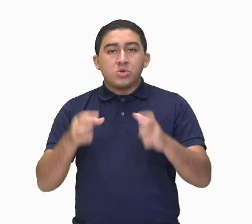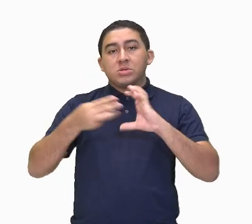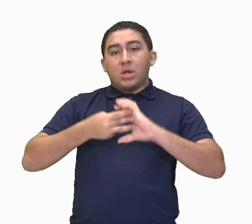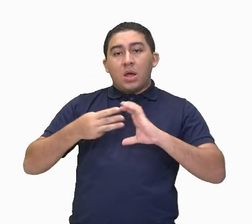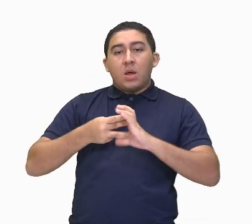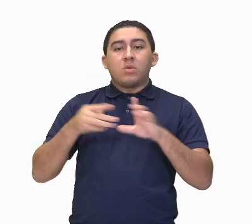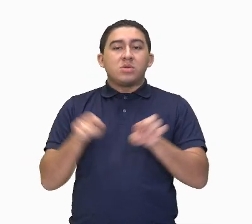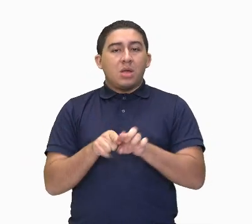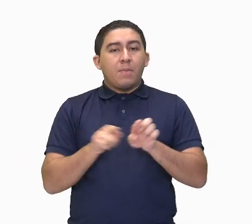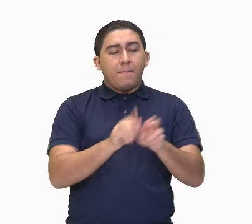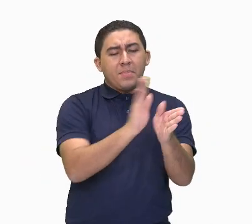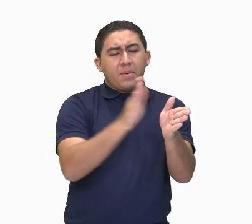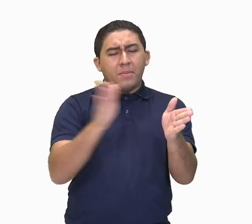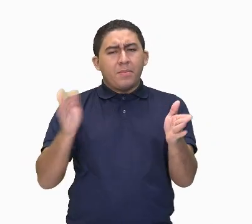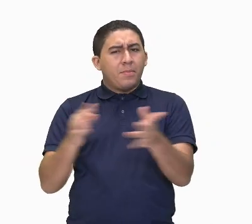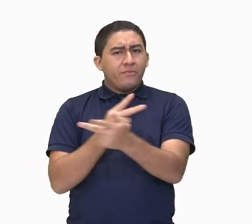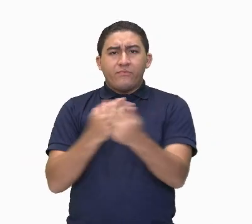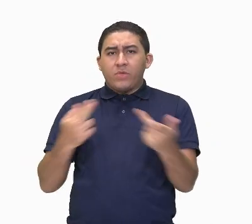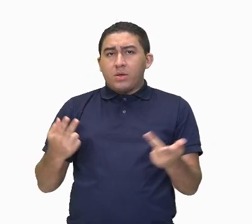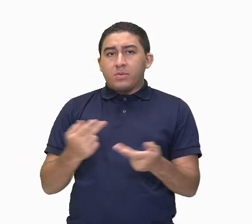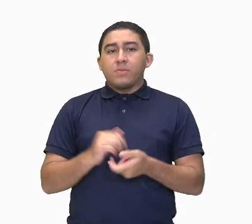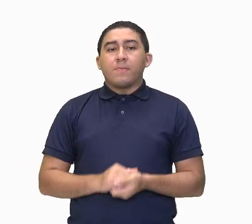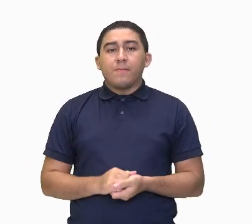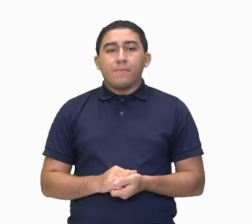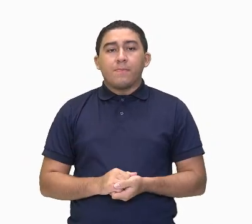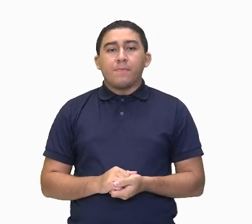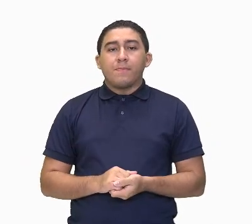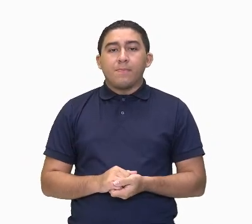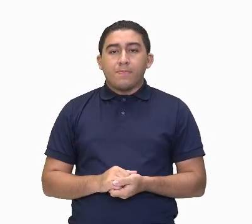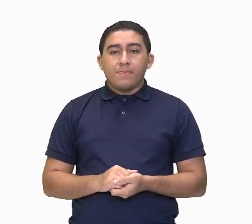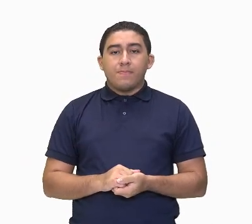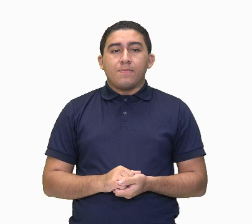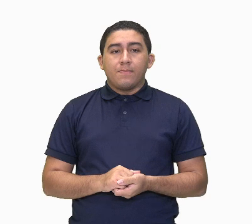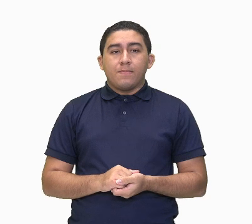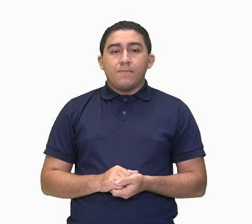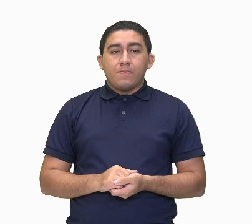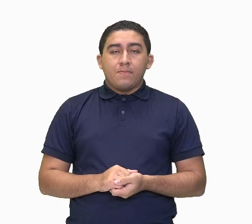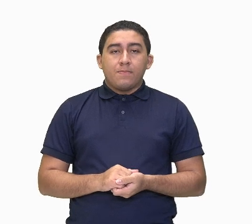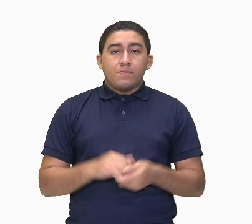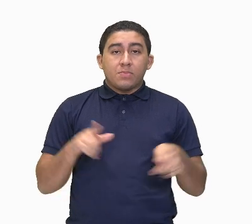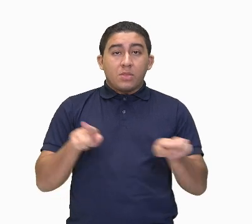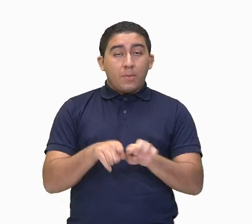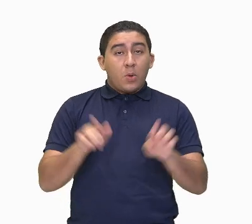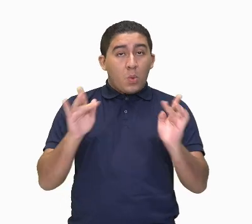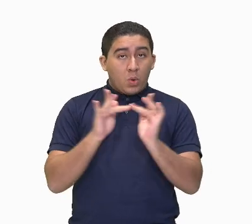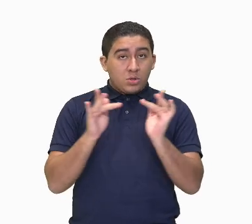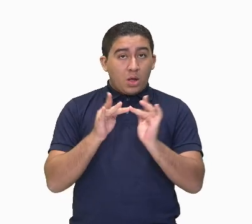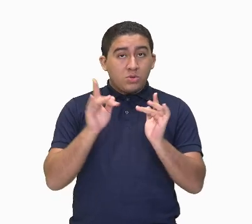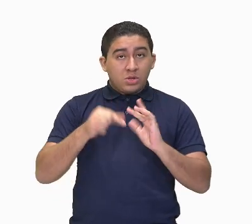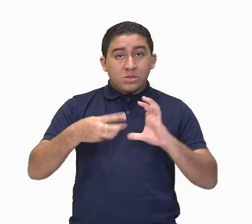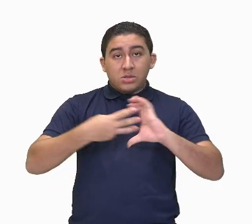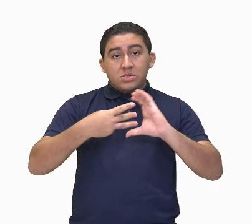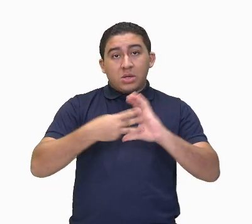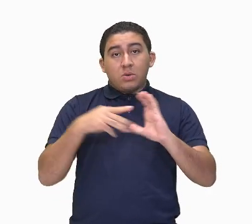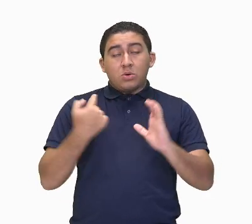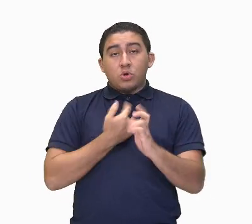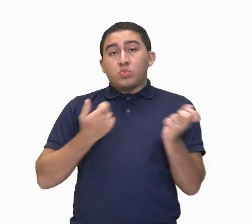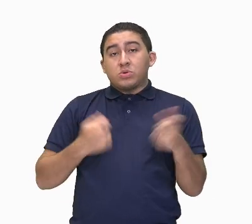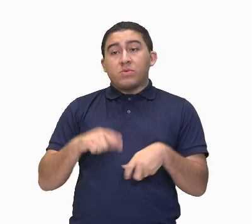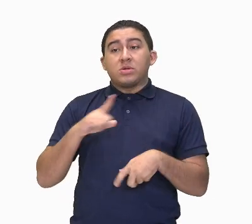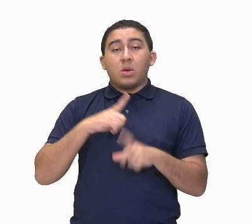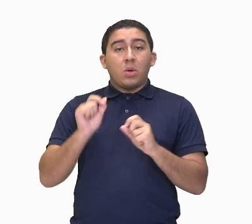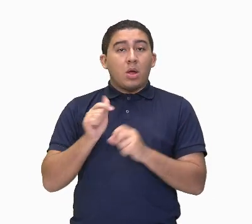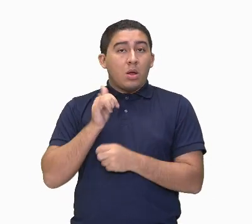dendrito e o axônio, e justamente a conexão entre os neurônios para justamente nós termos ali a transmissão de